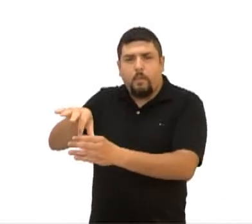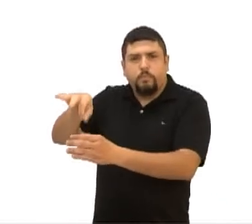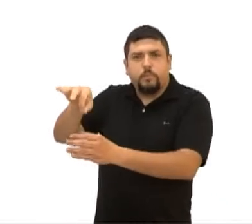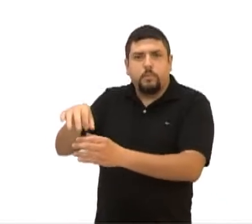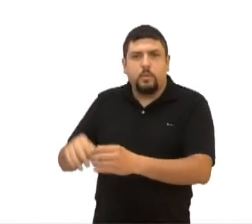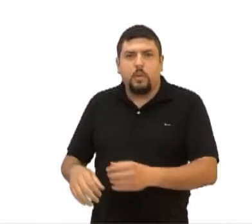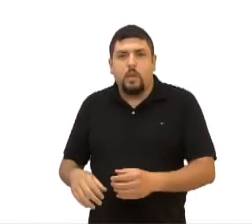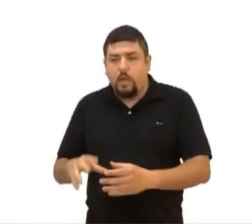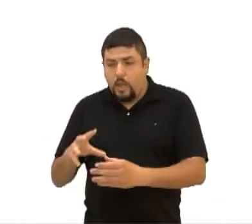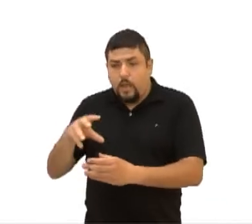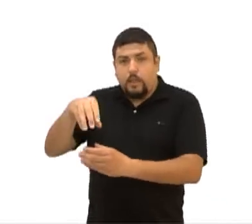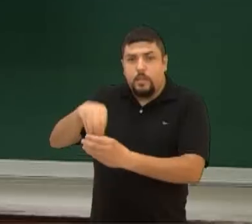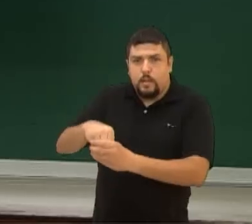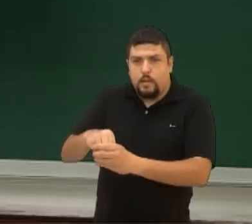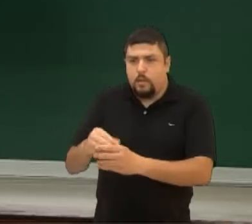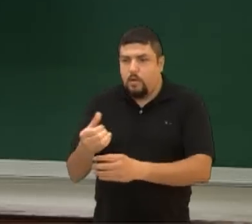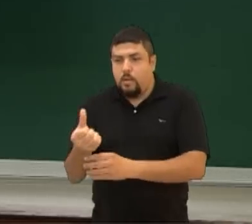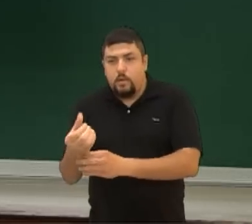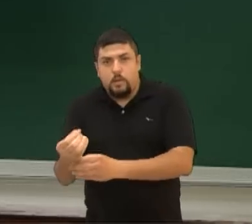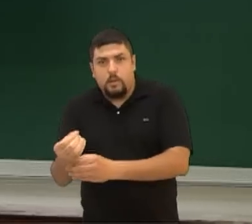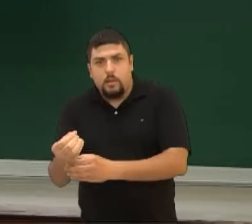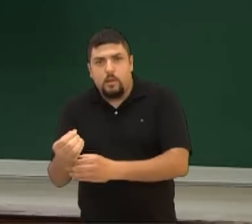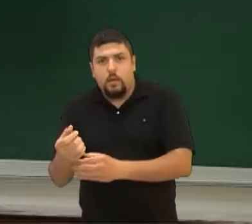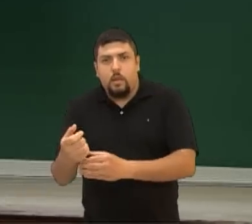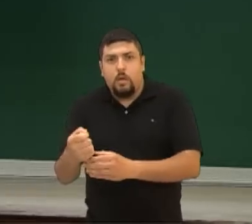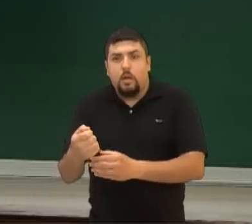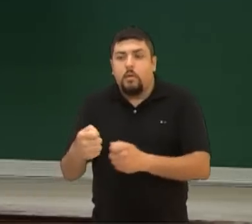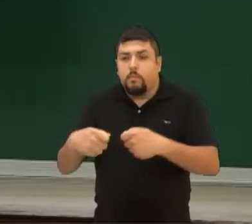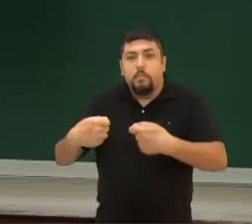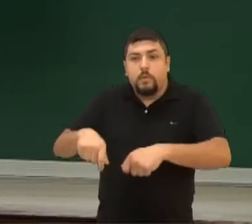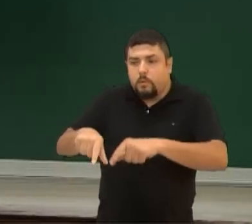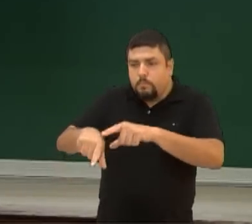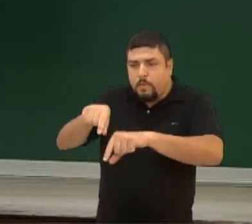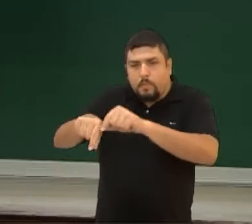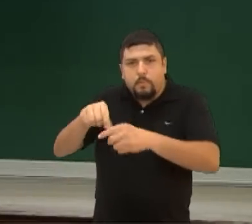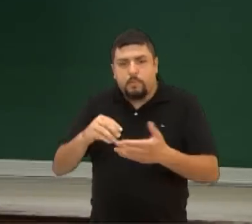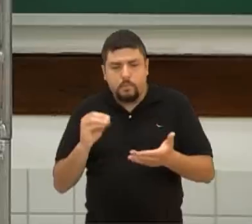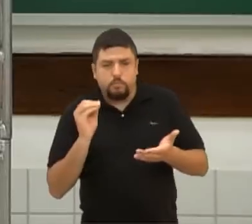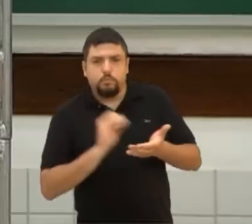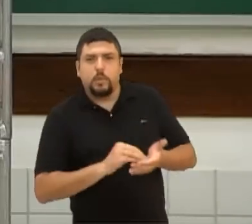total de 60 números. Então, só para a gente saber, porque esse nome é Mega Sena.